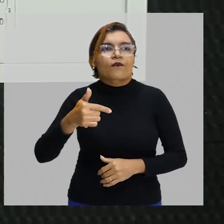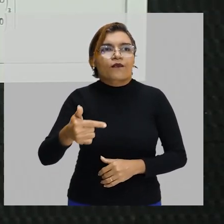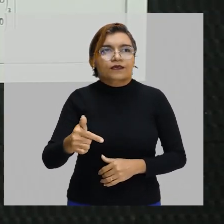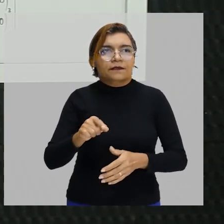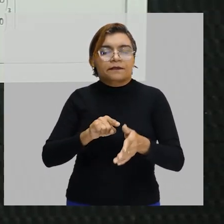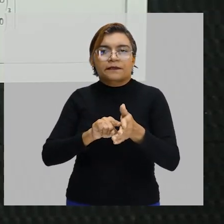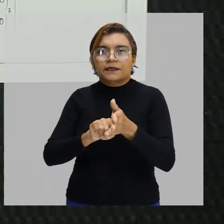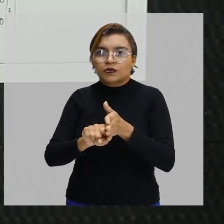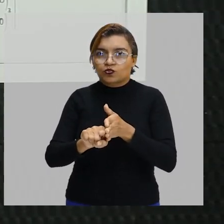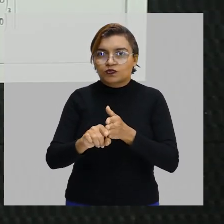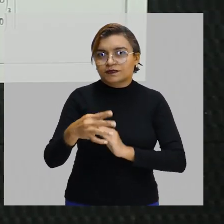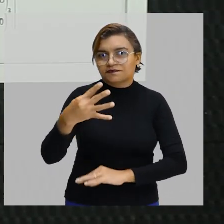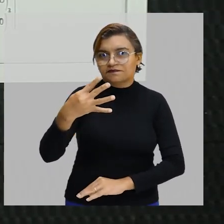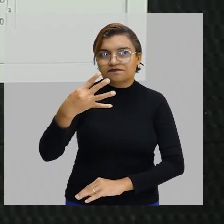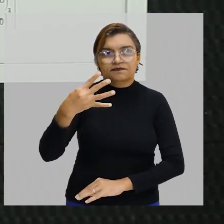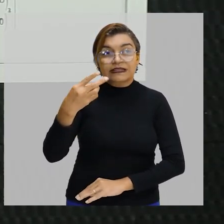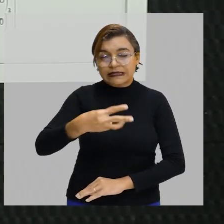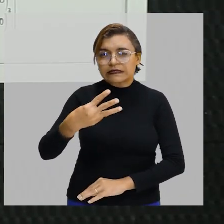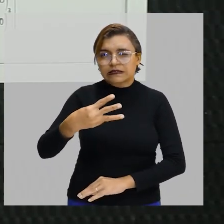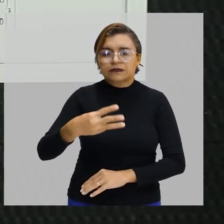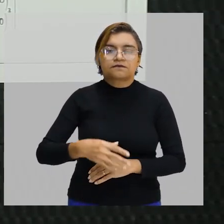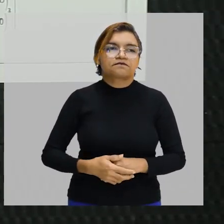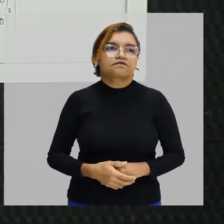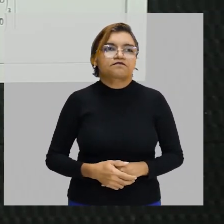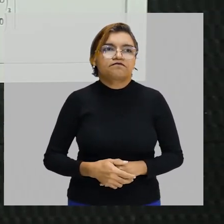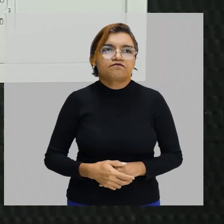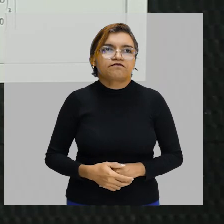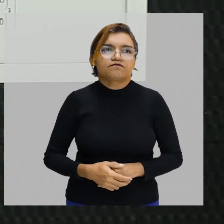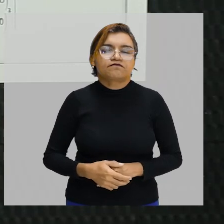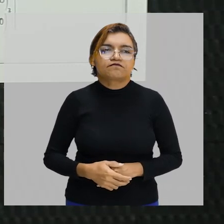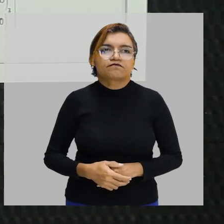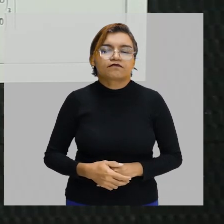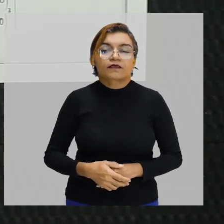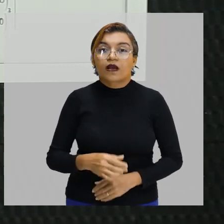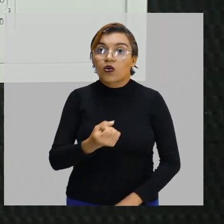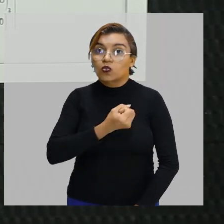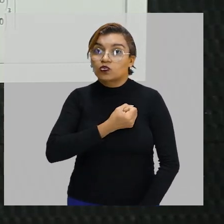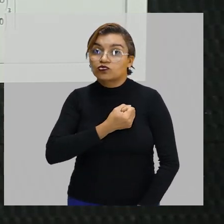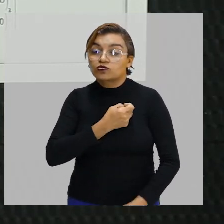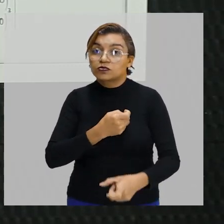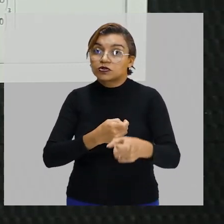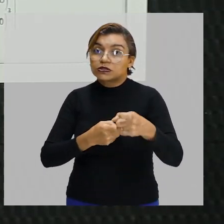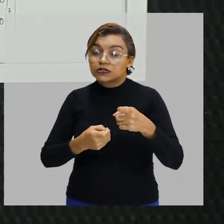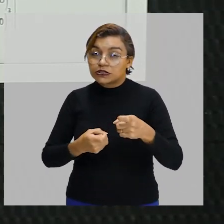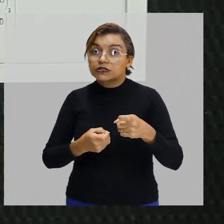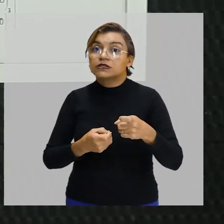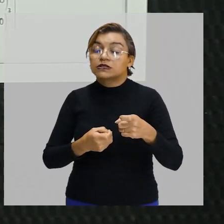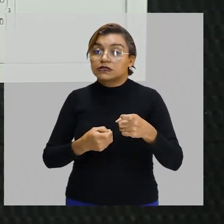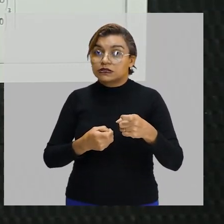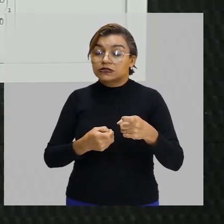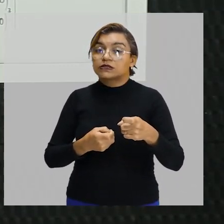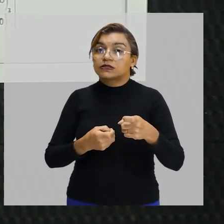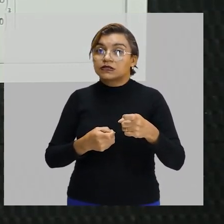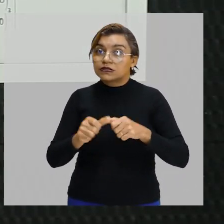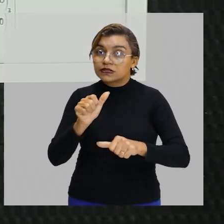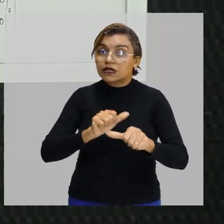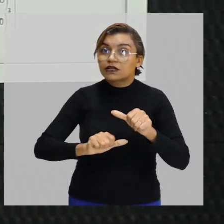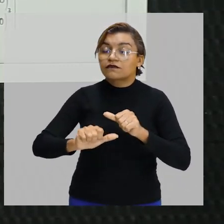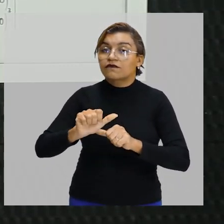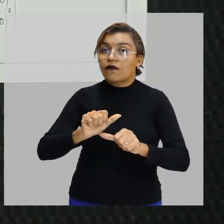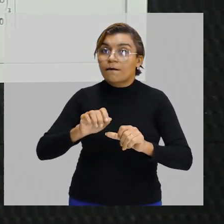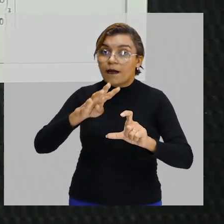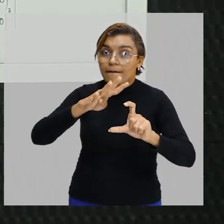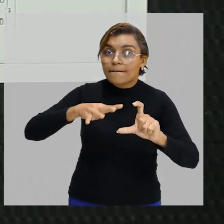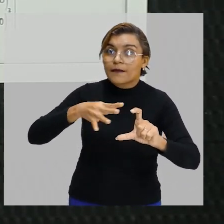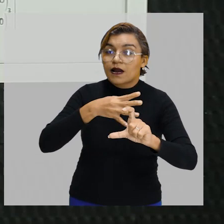terceira questão da nossa lista. Determine os valores de x para que o determinante da matriz seja nulo. Tá? Ele quer saber